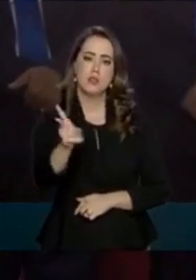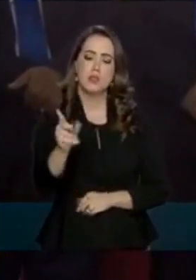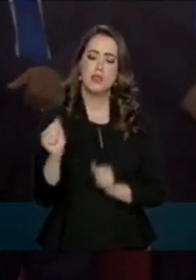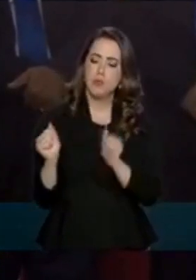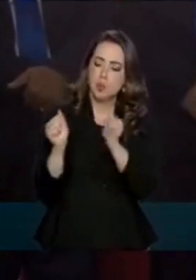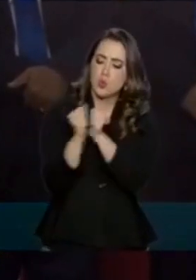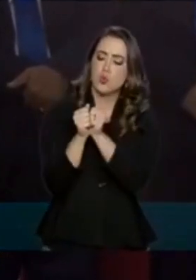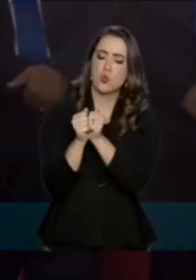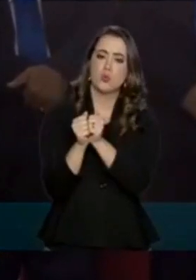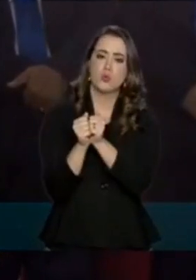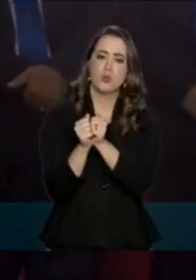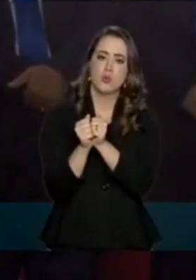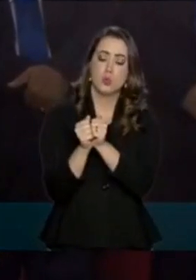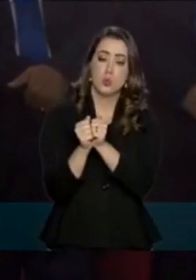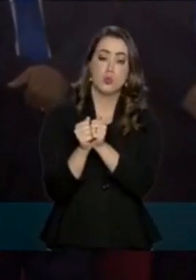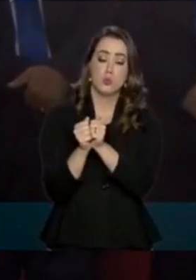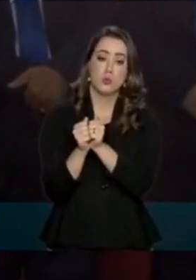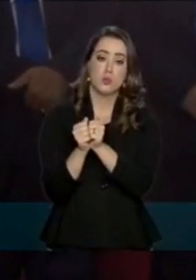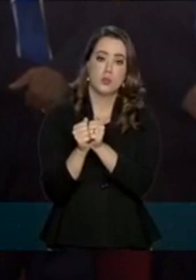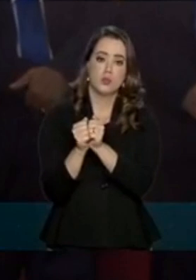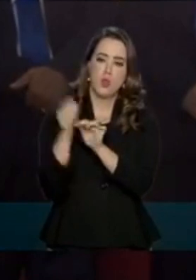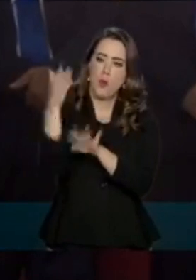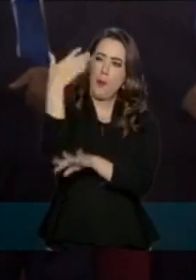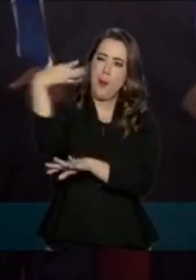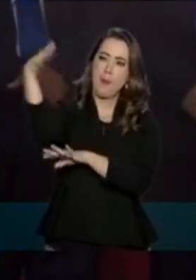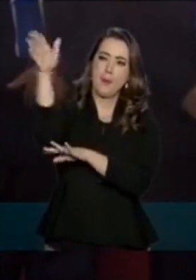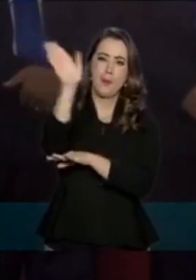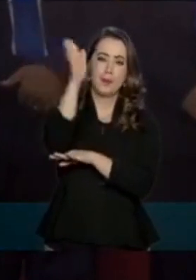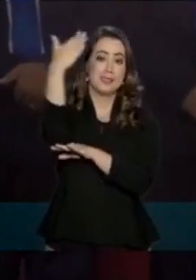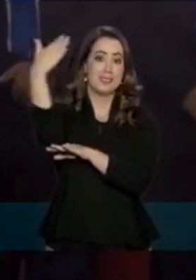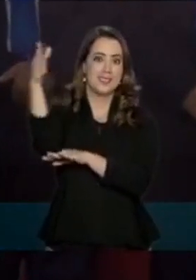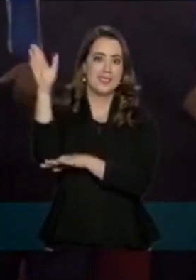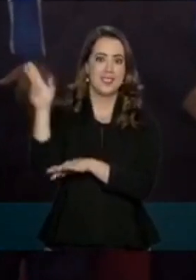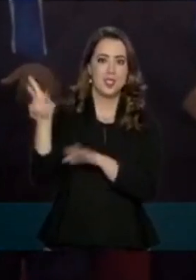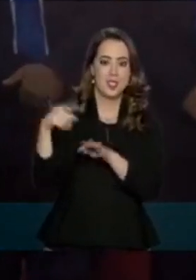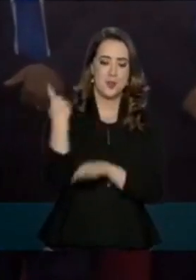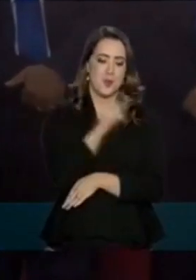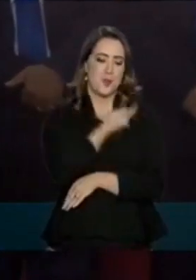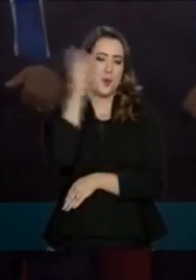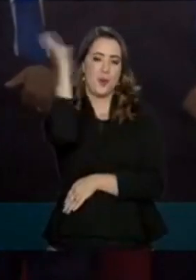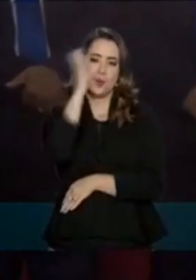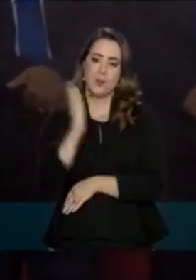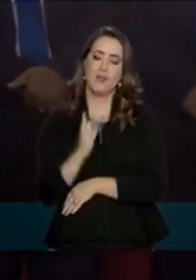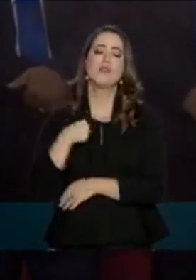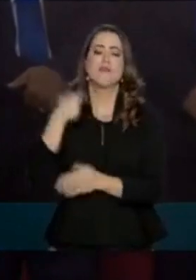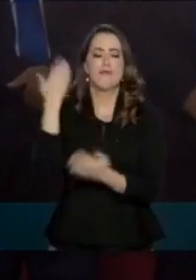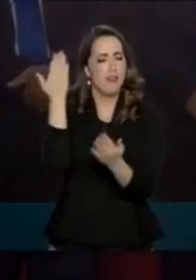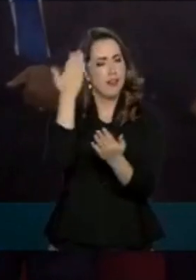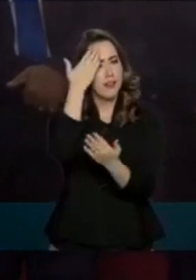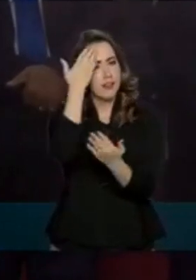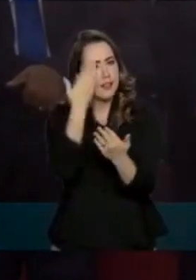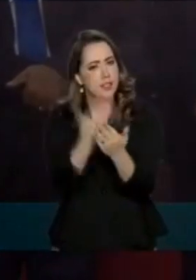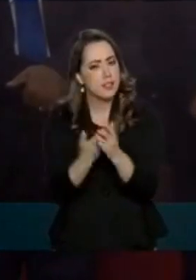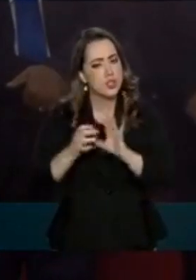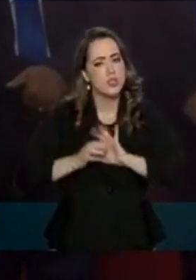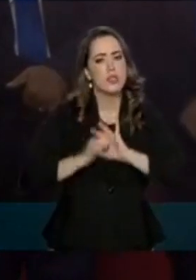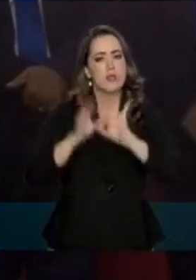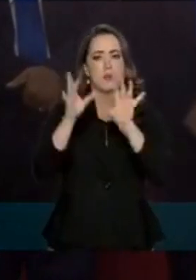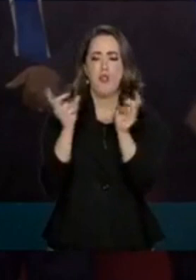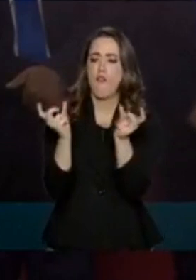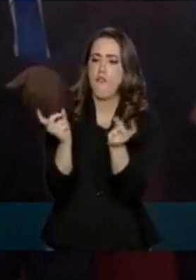carrega consigo a bandeira do nosso país, que acredita no livre